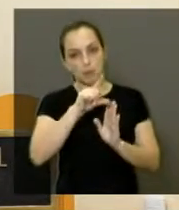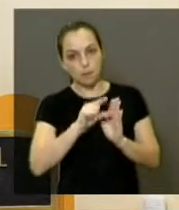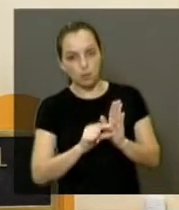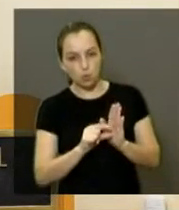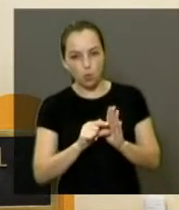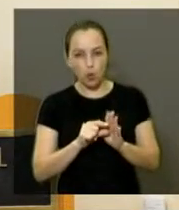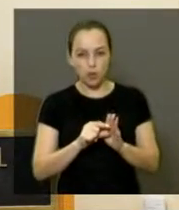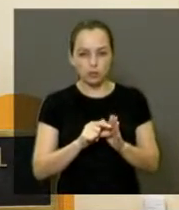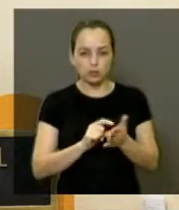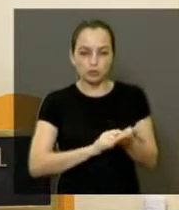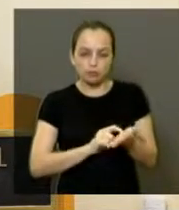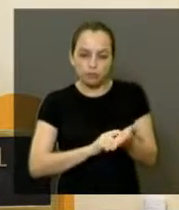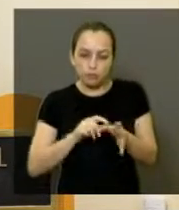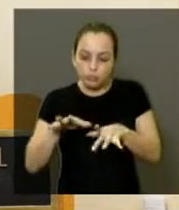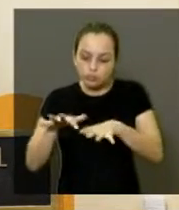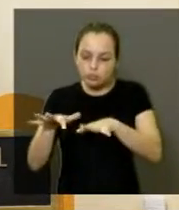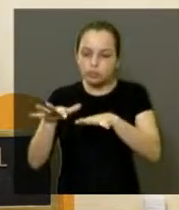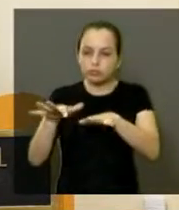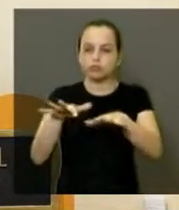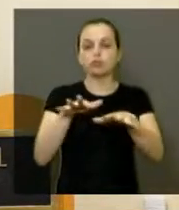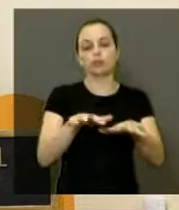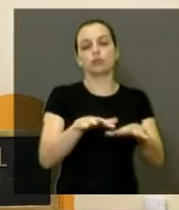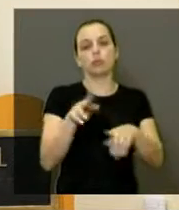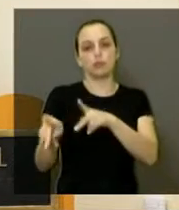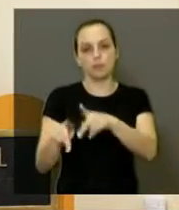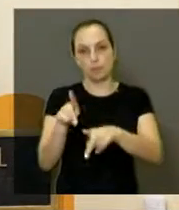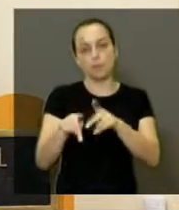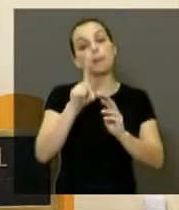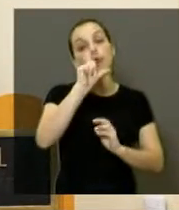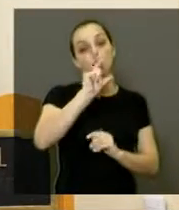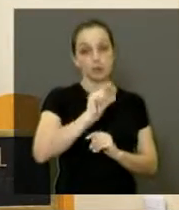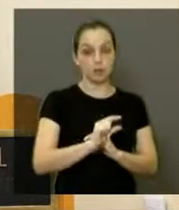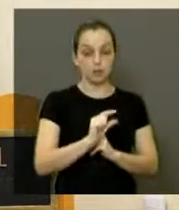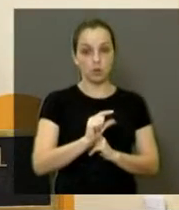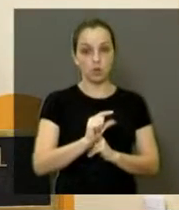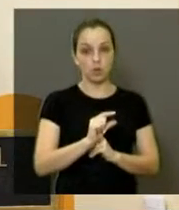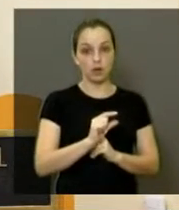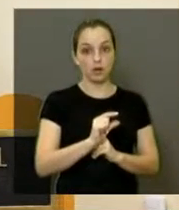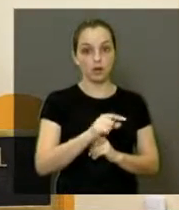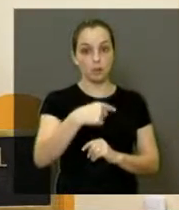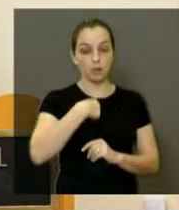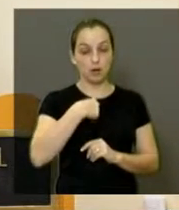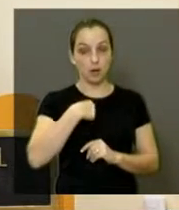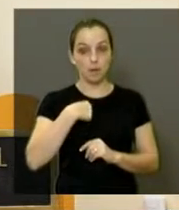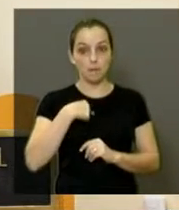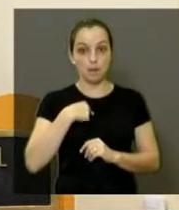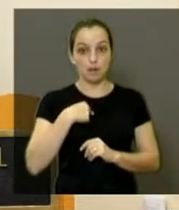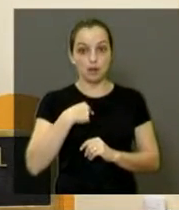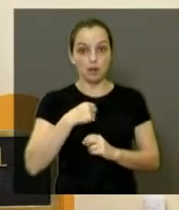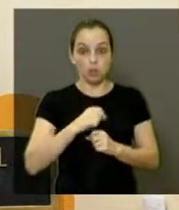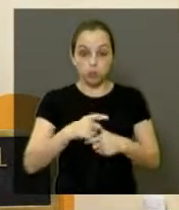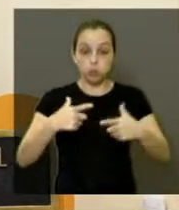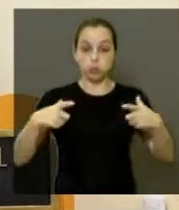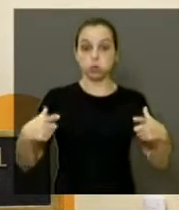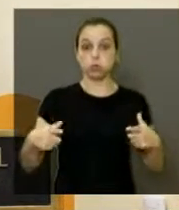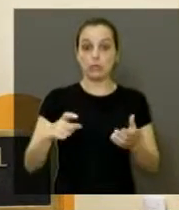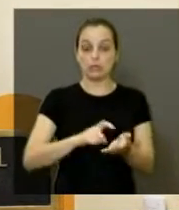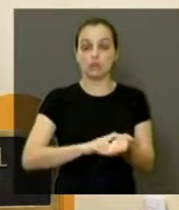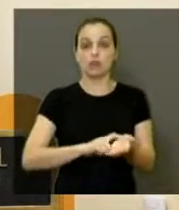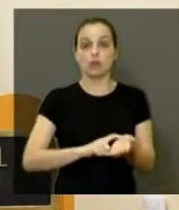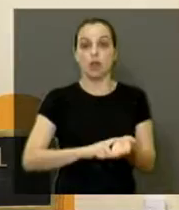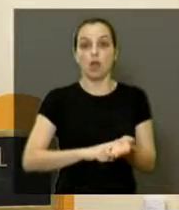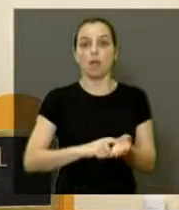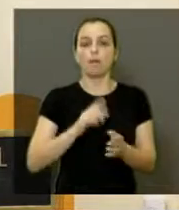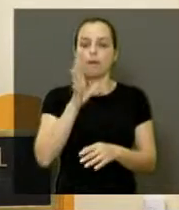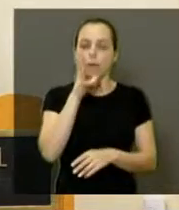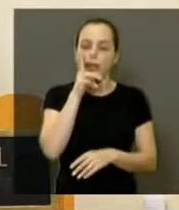irritação popular. Está sim, está diminuindo, e para mim está aumentando a irritação, pela lentidão da